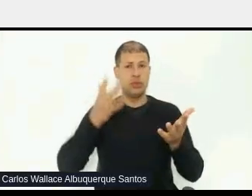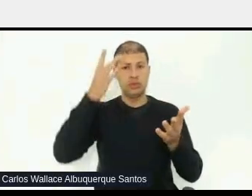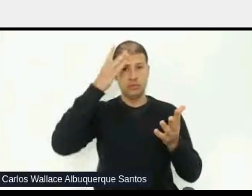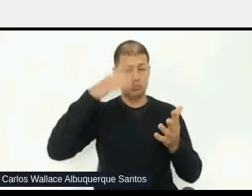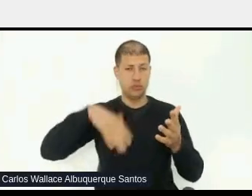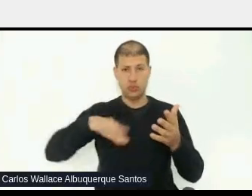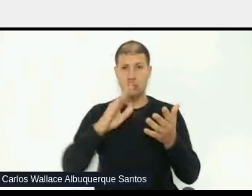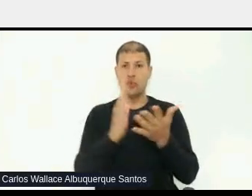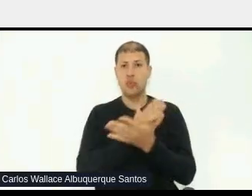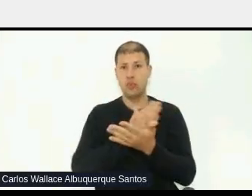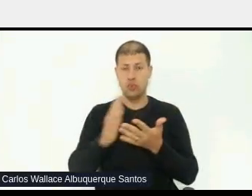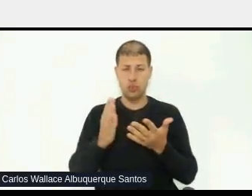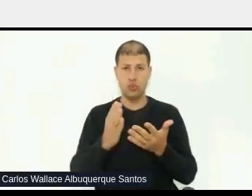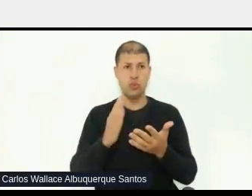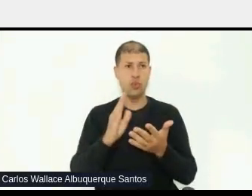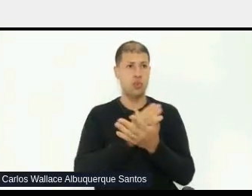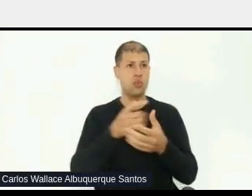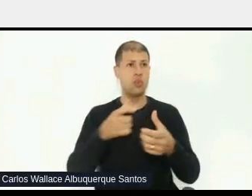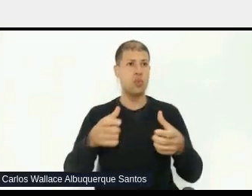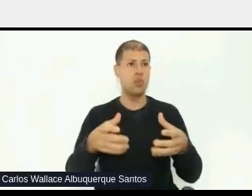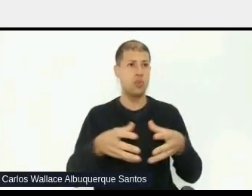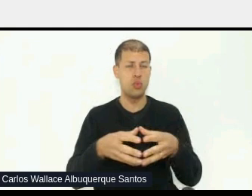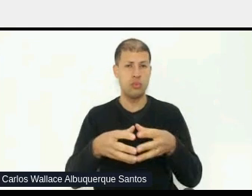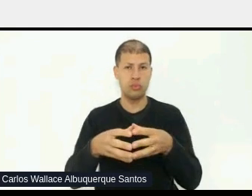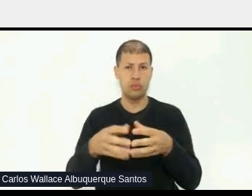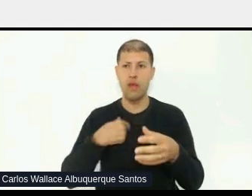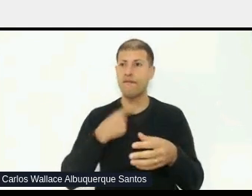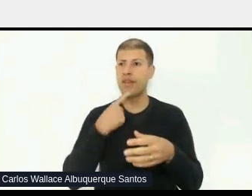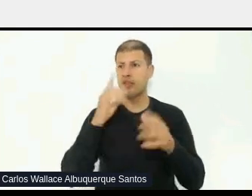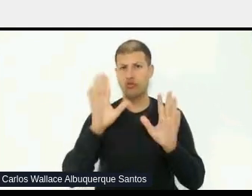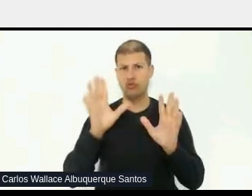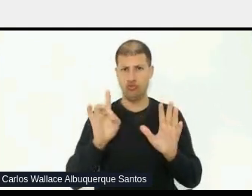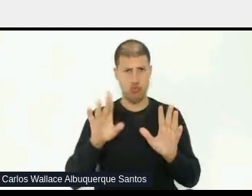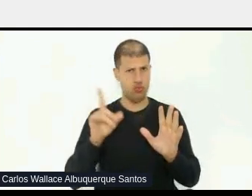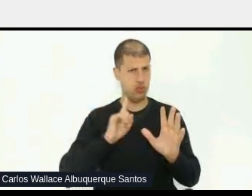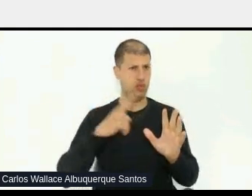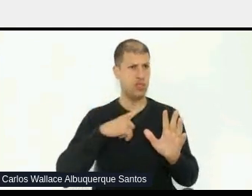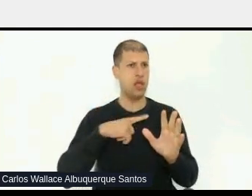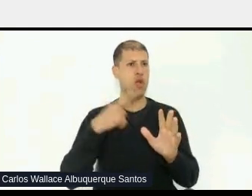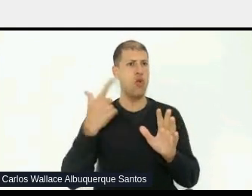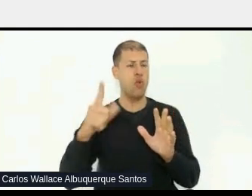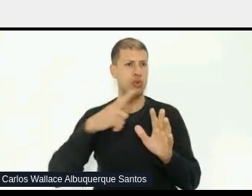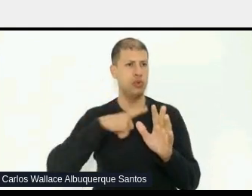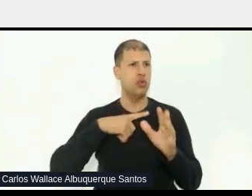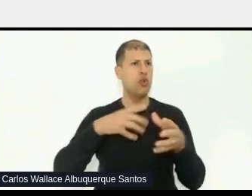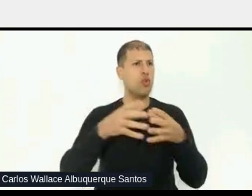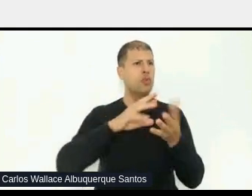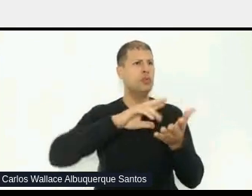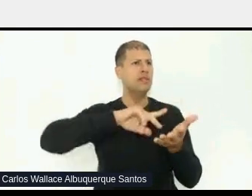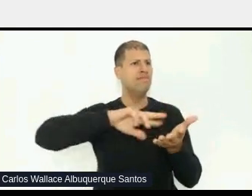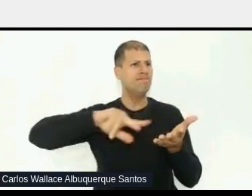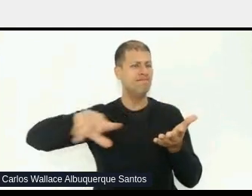alguns desses grupos, né, não só os que eu falei, esses grupos têm diversas